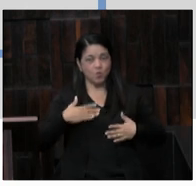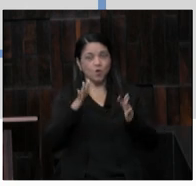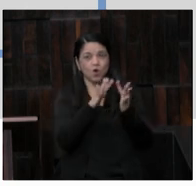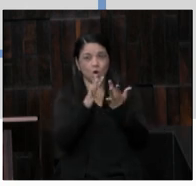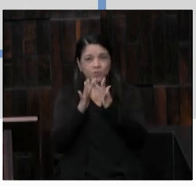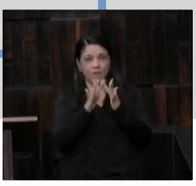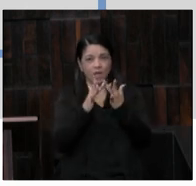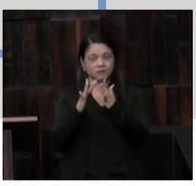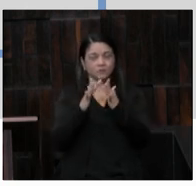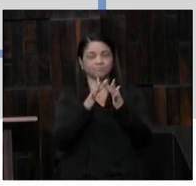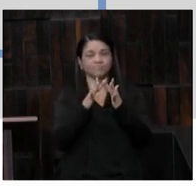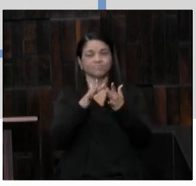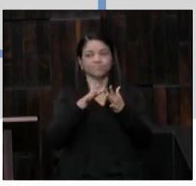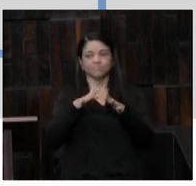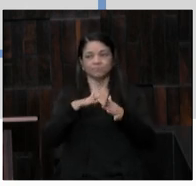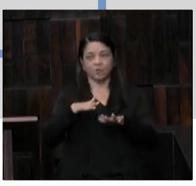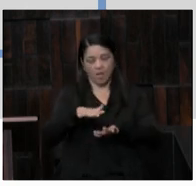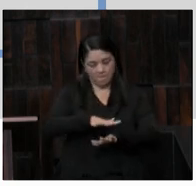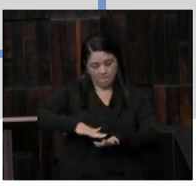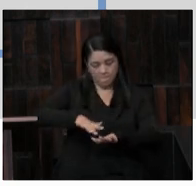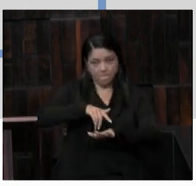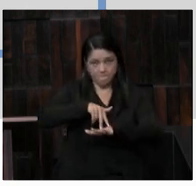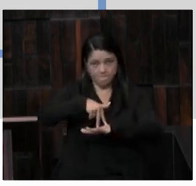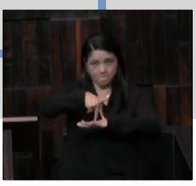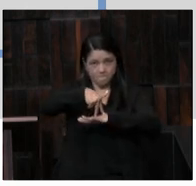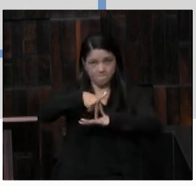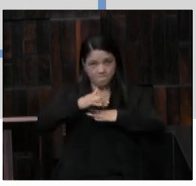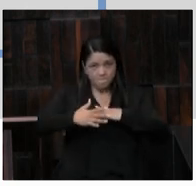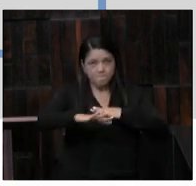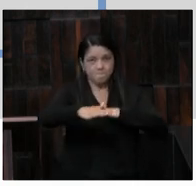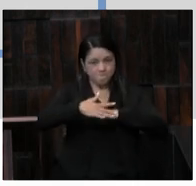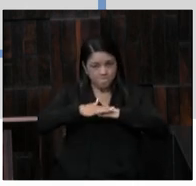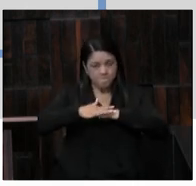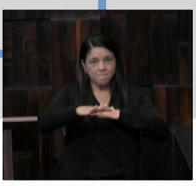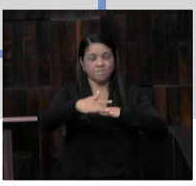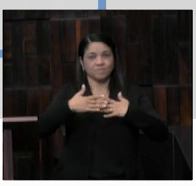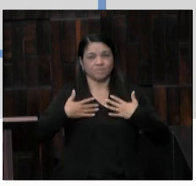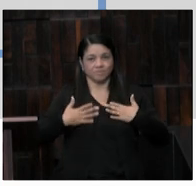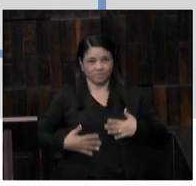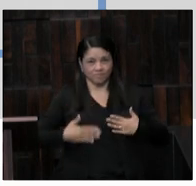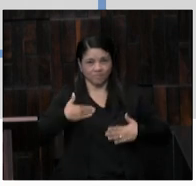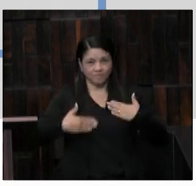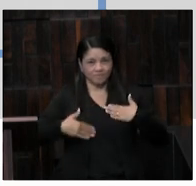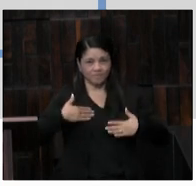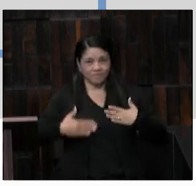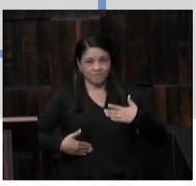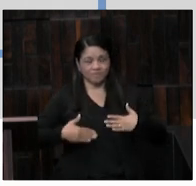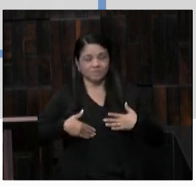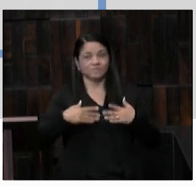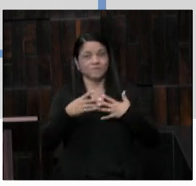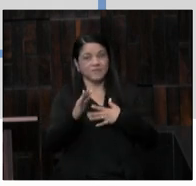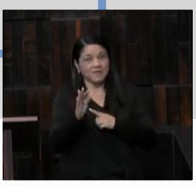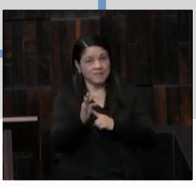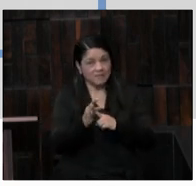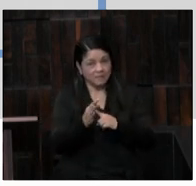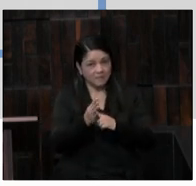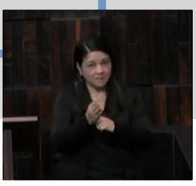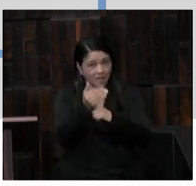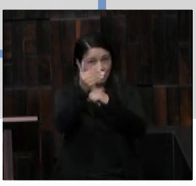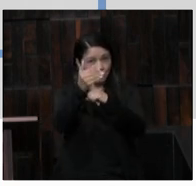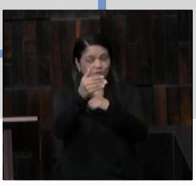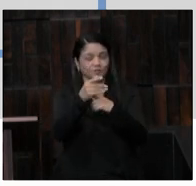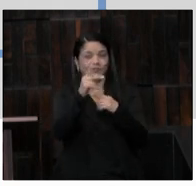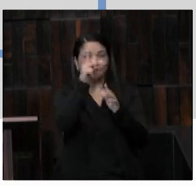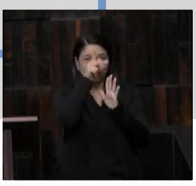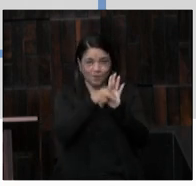essa plataforma, e por isso a gente tem, então, o exercício de vibração de corpo inteiro, é disso que a gente está, uma das tecnologias que a gente utiliza nesse